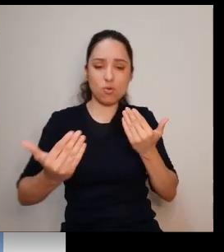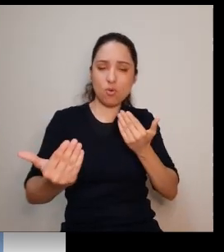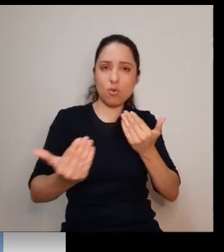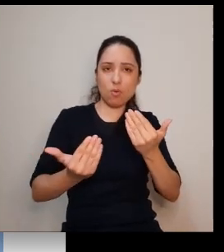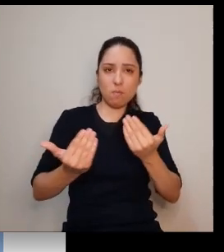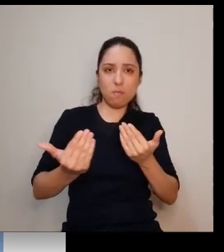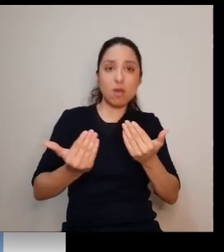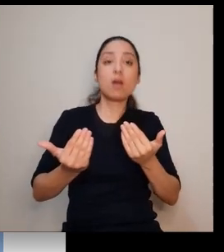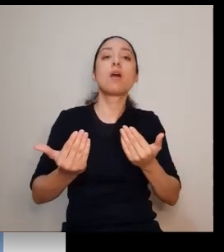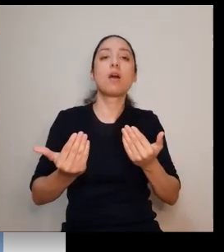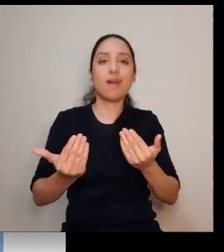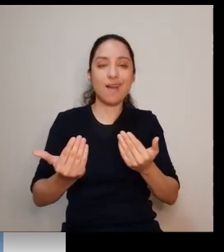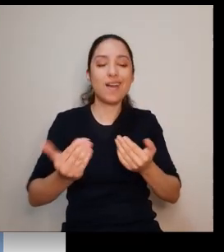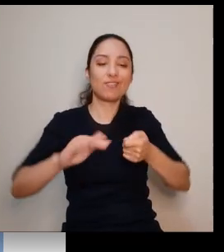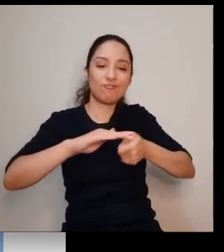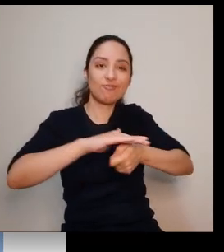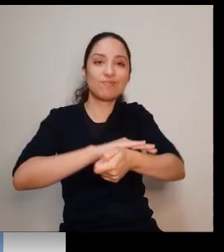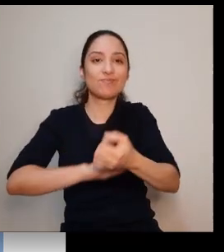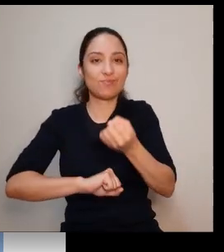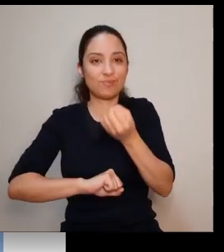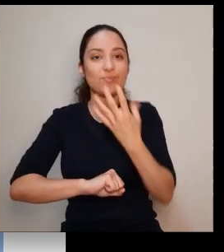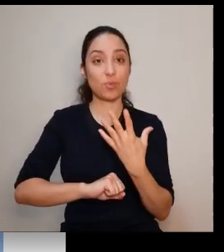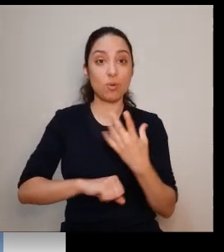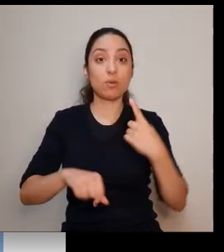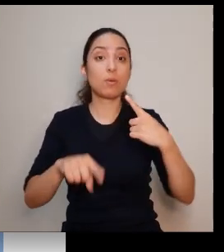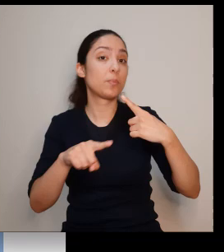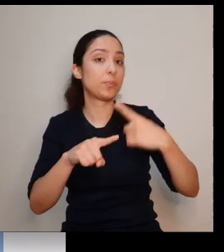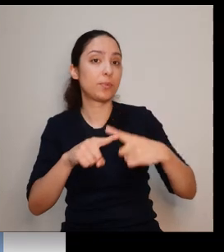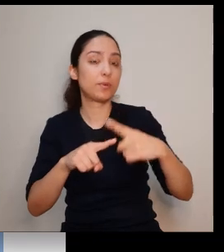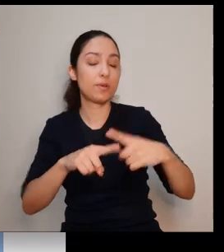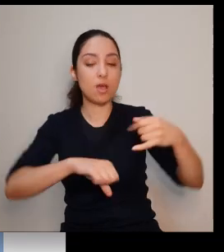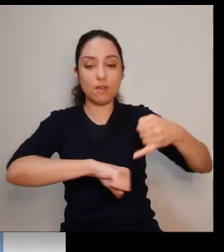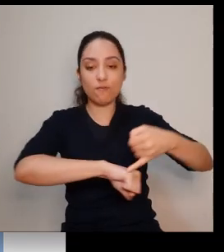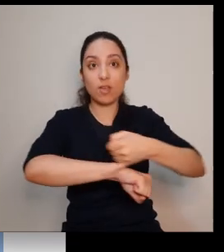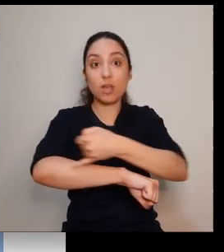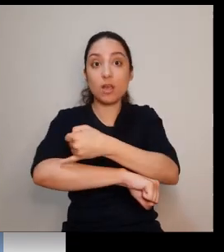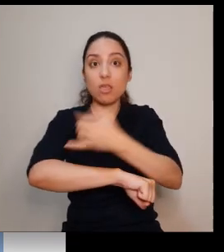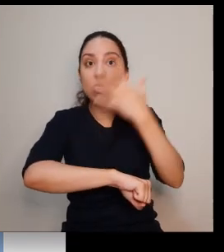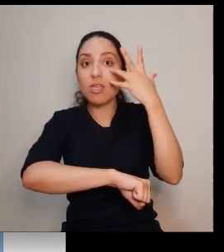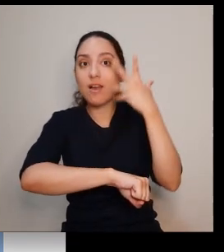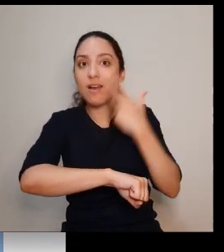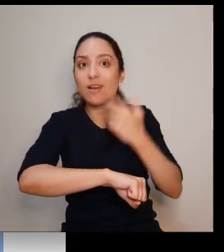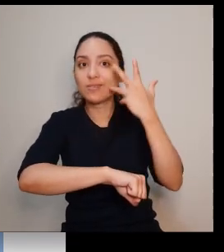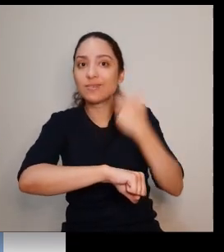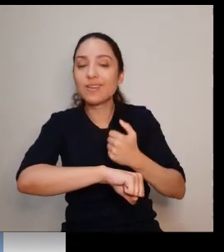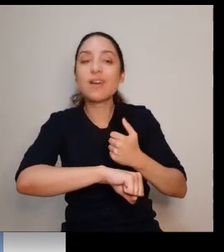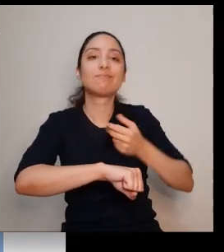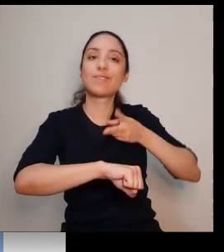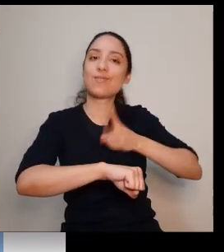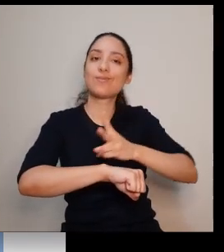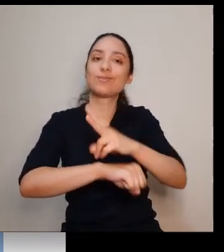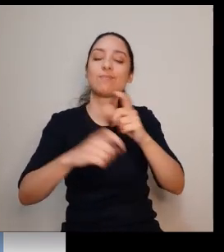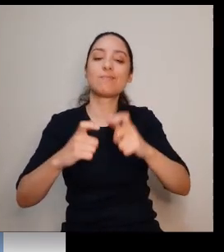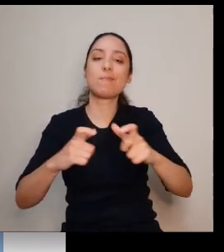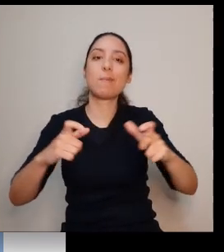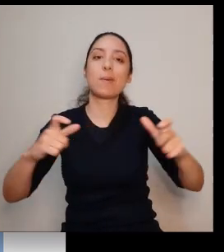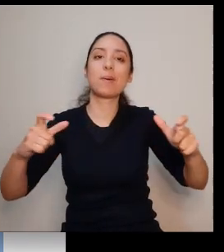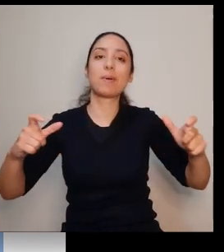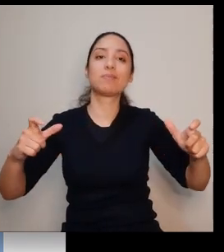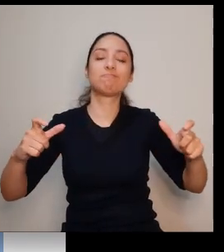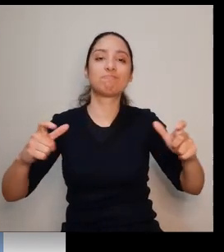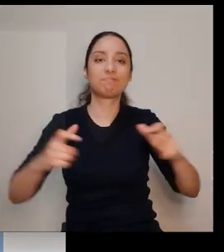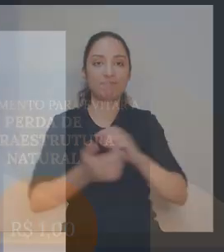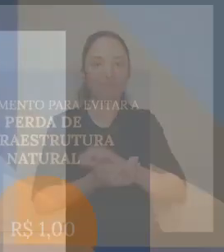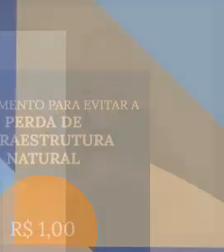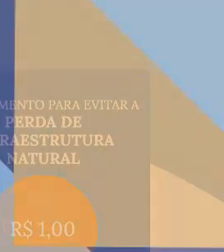usar essas soluções foi positiva tanto para evitar a perda de infraestrutura natural existente, quanto para aumentar a sua